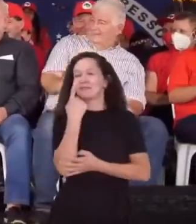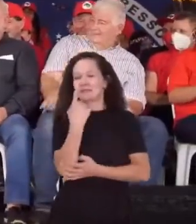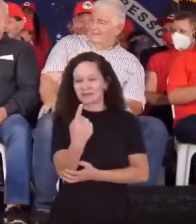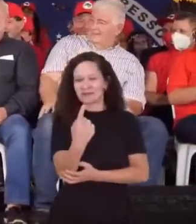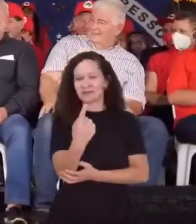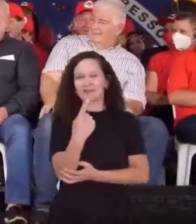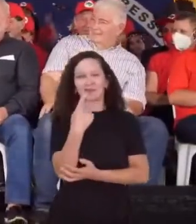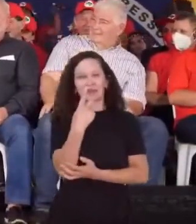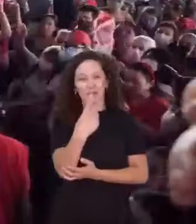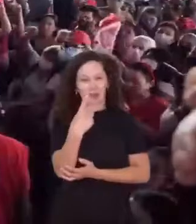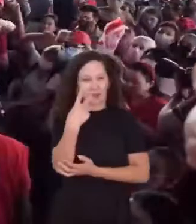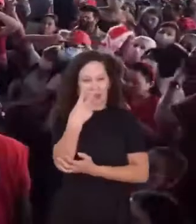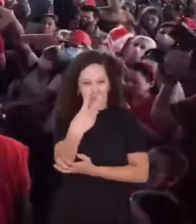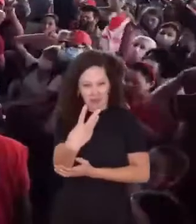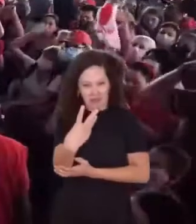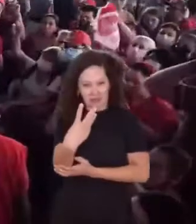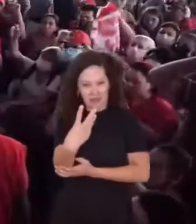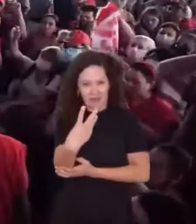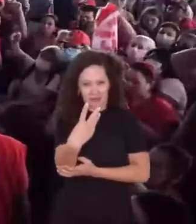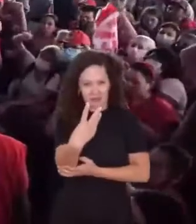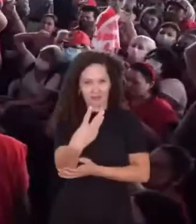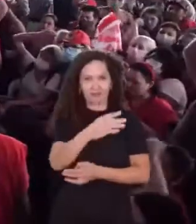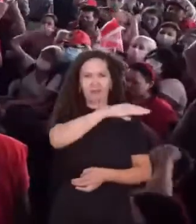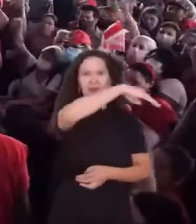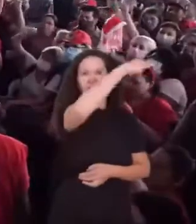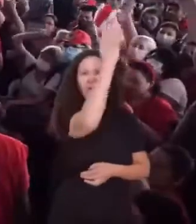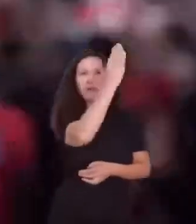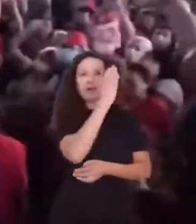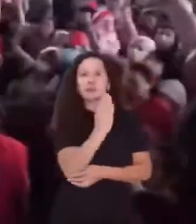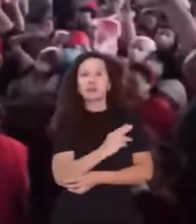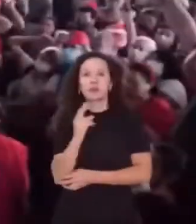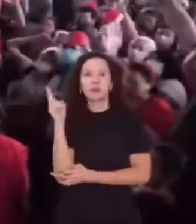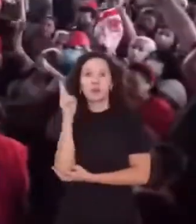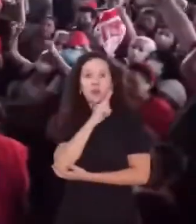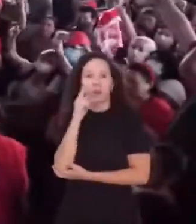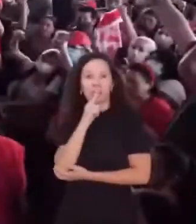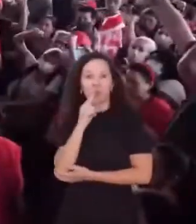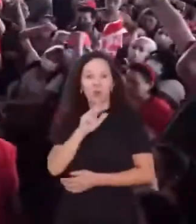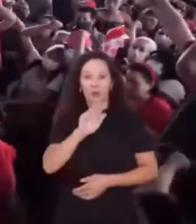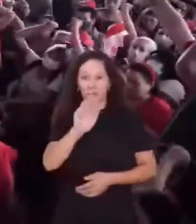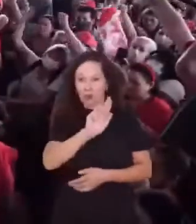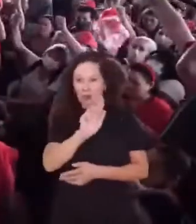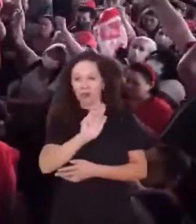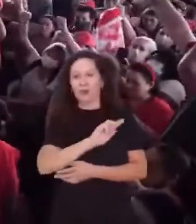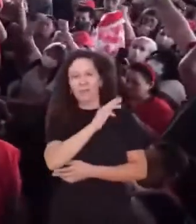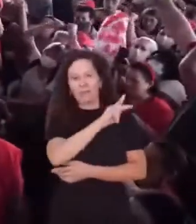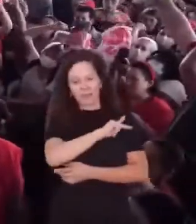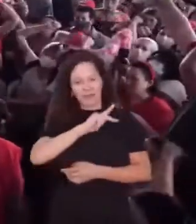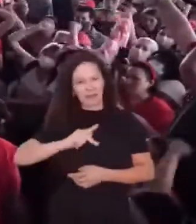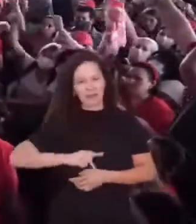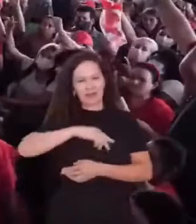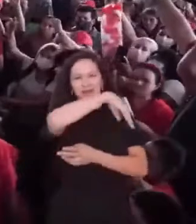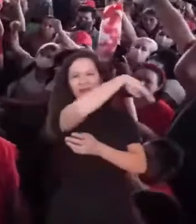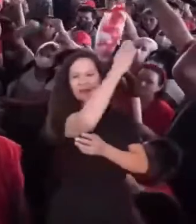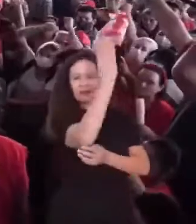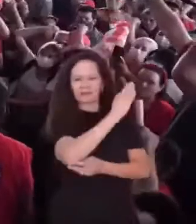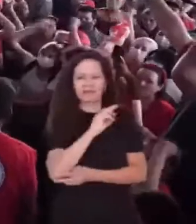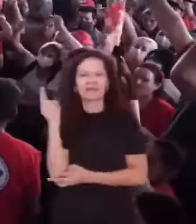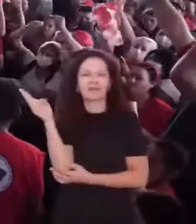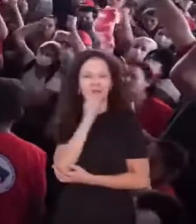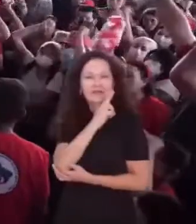três. Brasil urgente. Lula presidente. Brasil